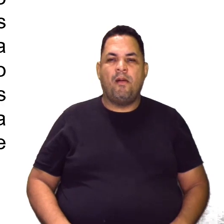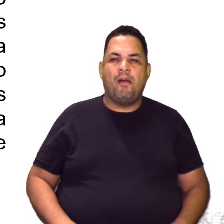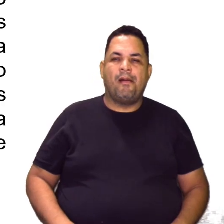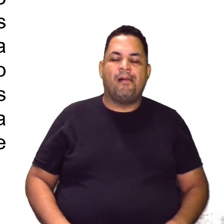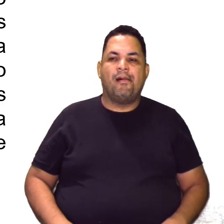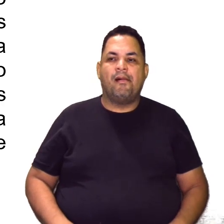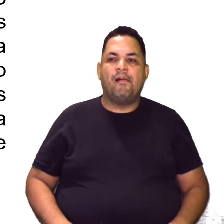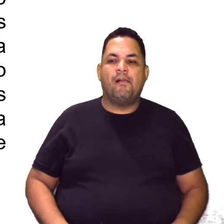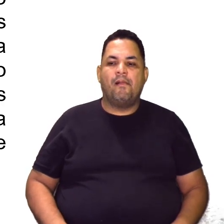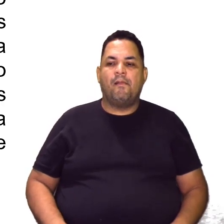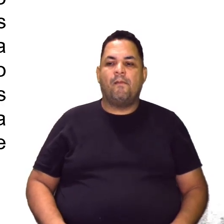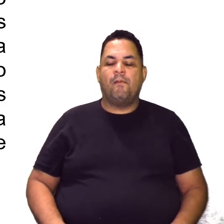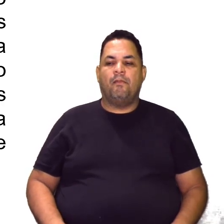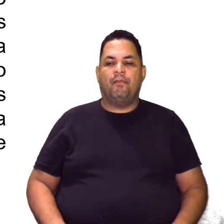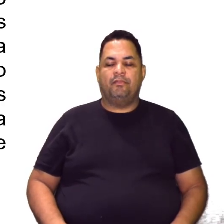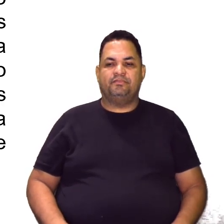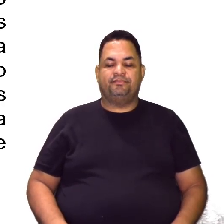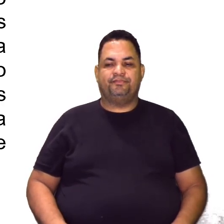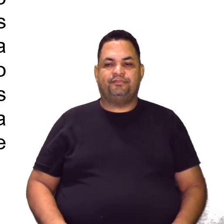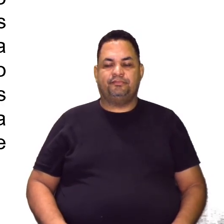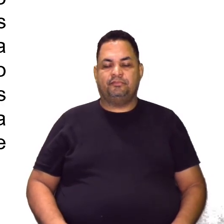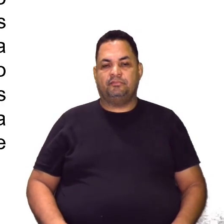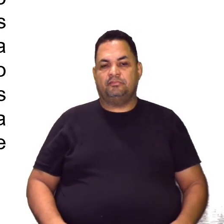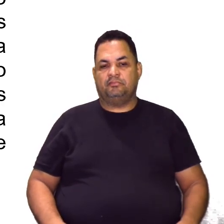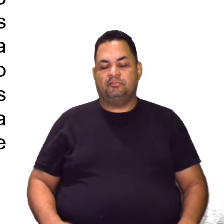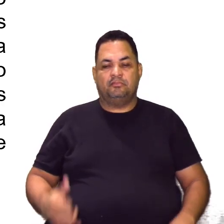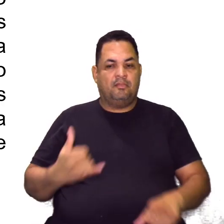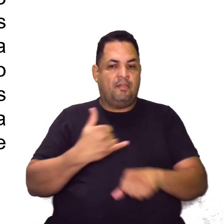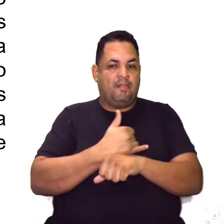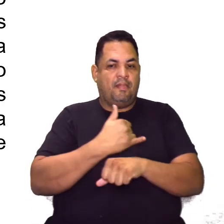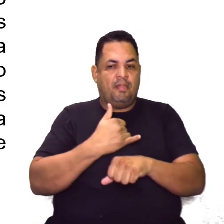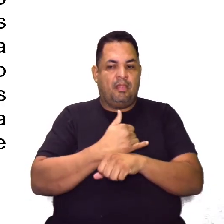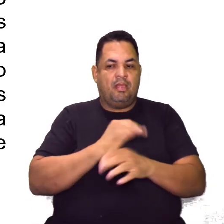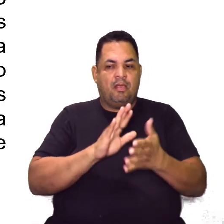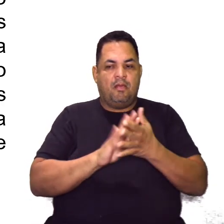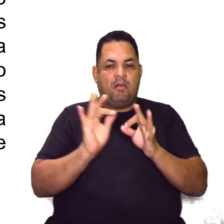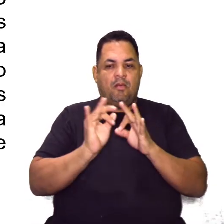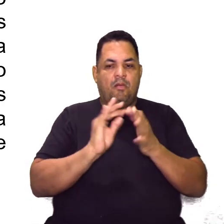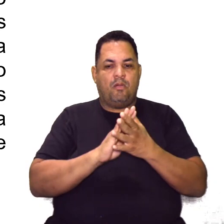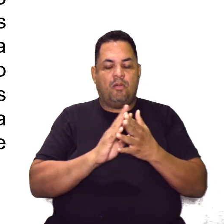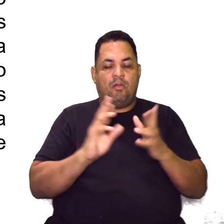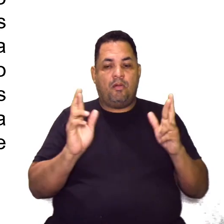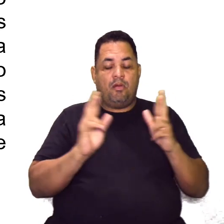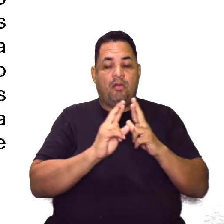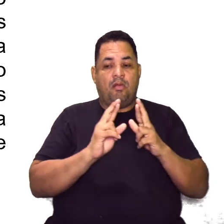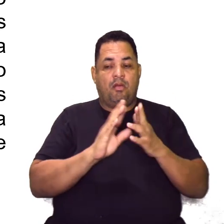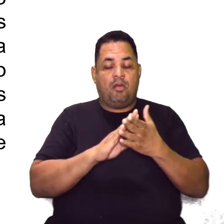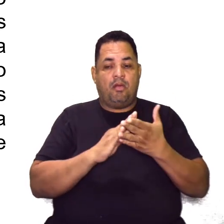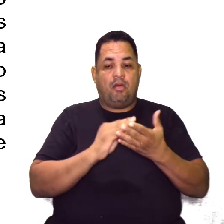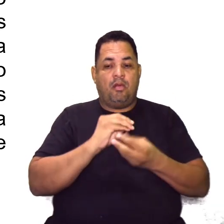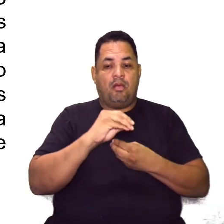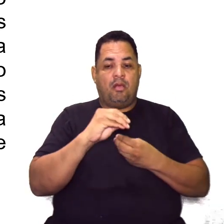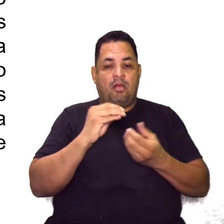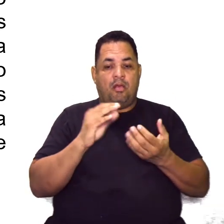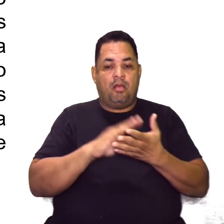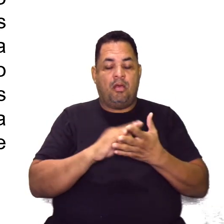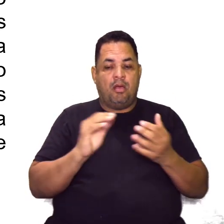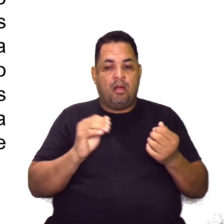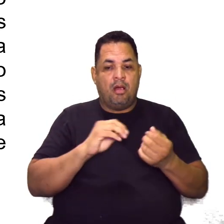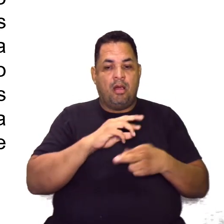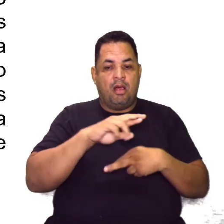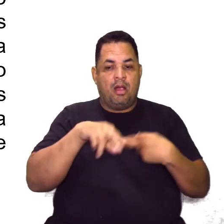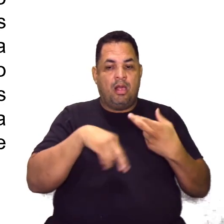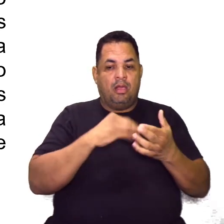da substância viva. E o metal, que refere-se no trecho, é aquele que reage com água